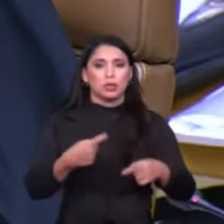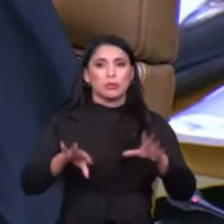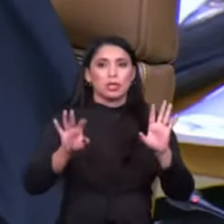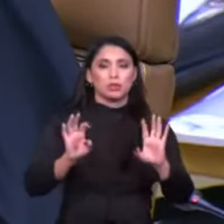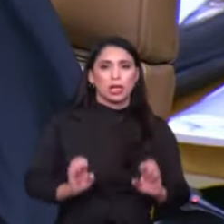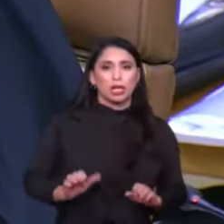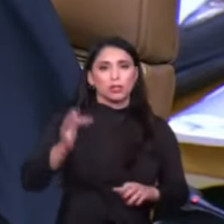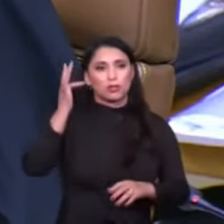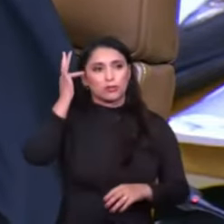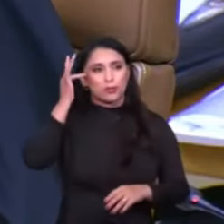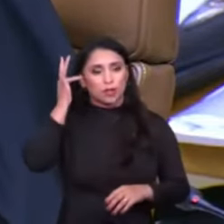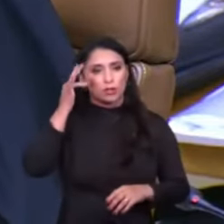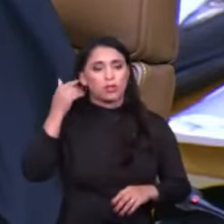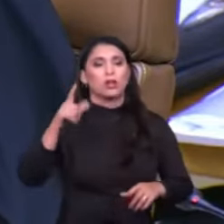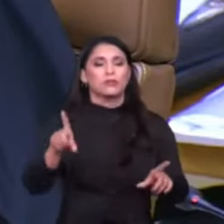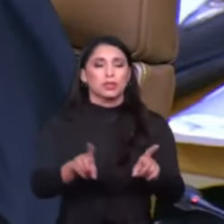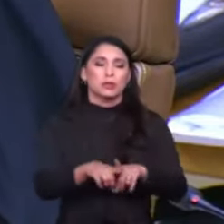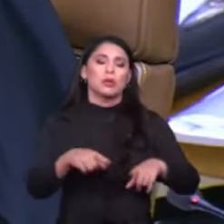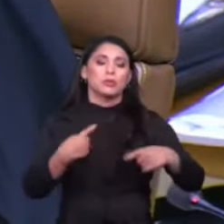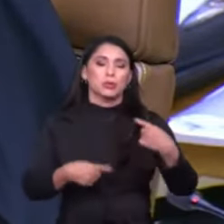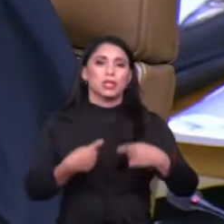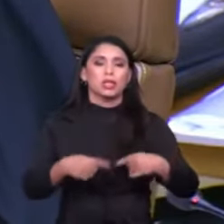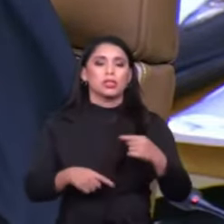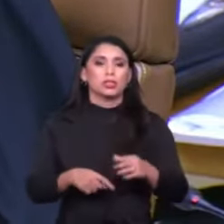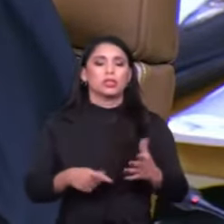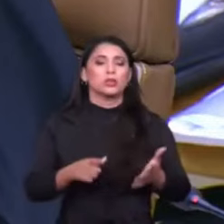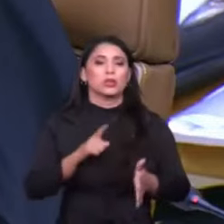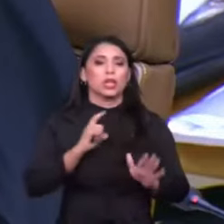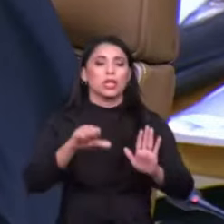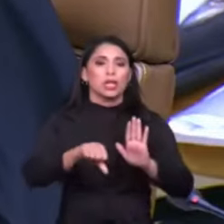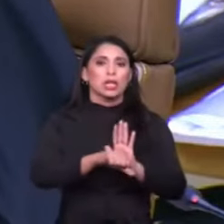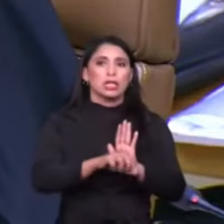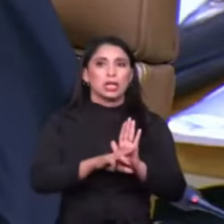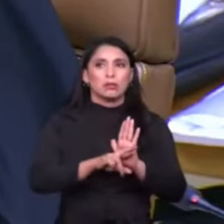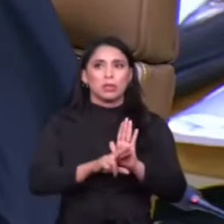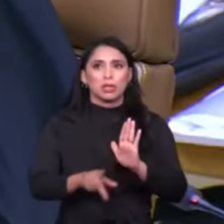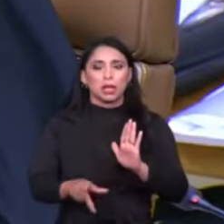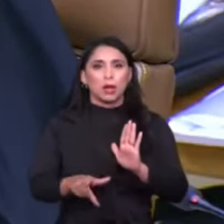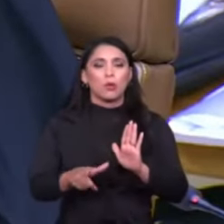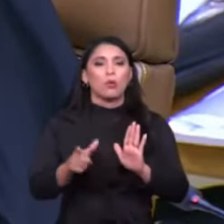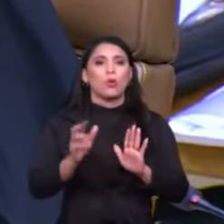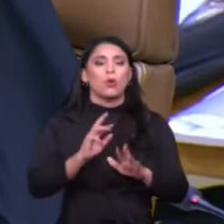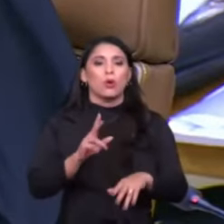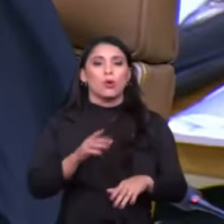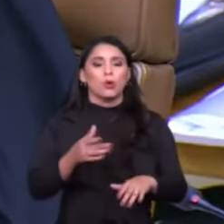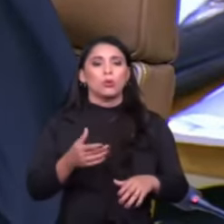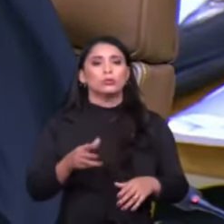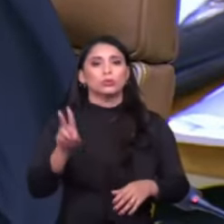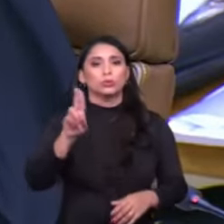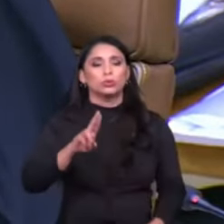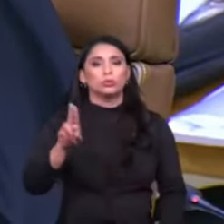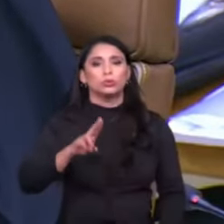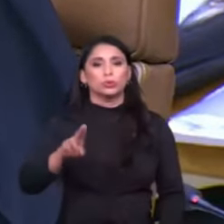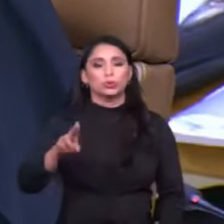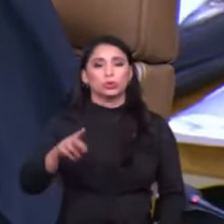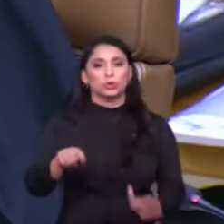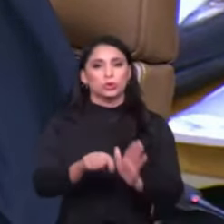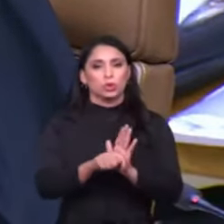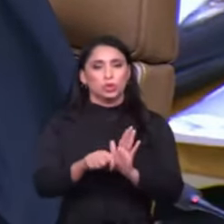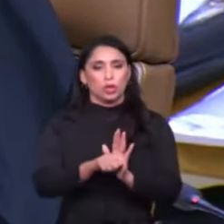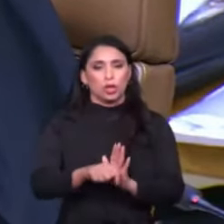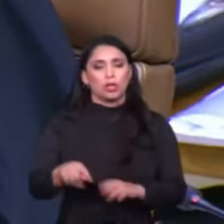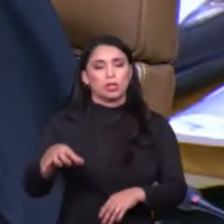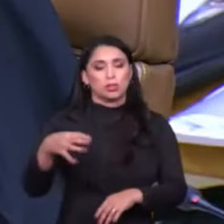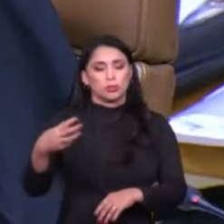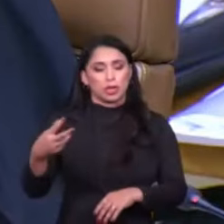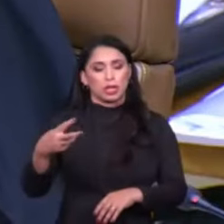filosófico e político, concernente à descriminalização ou não do porte de drogas para consumo, e não apresenta uma